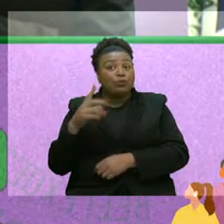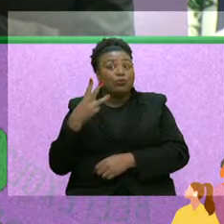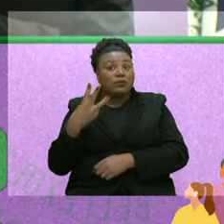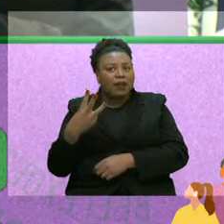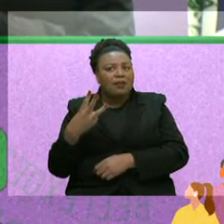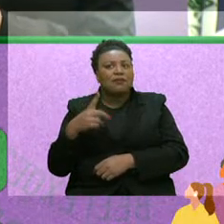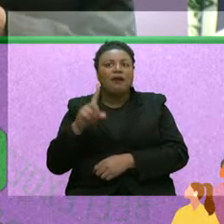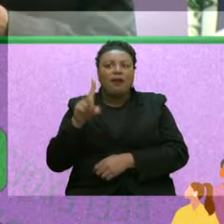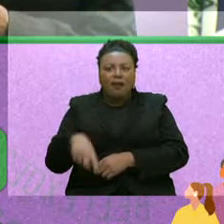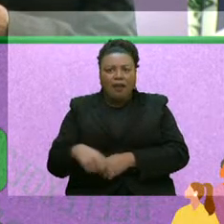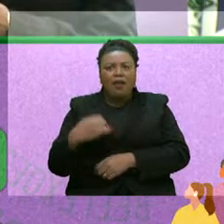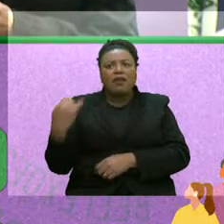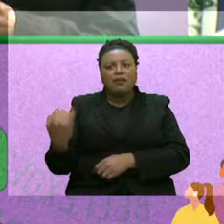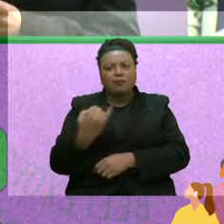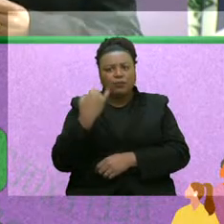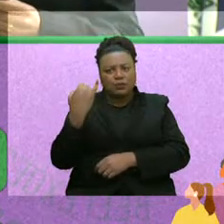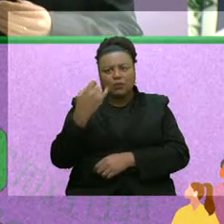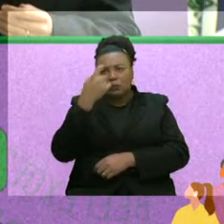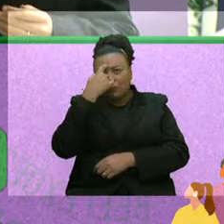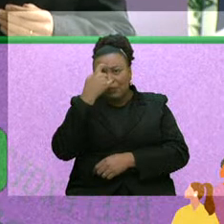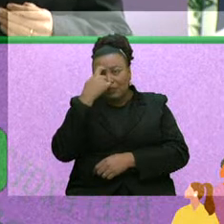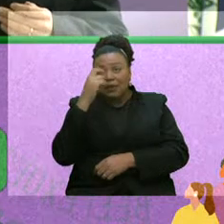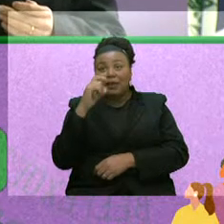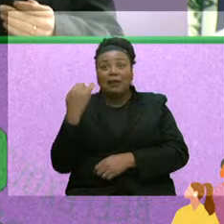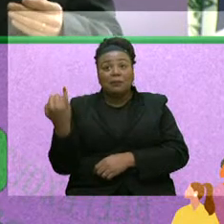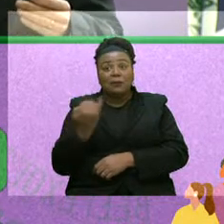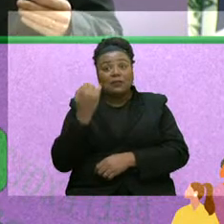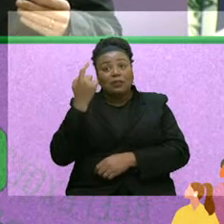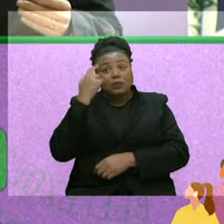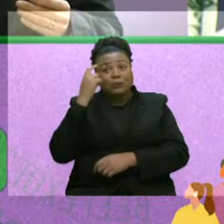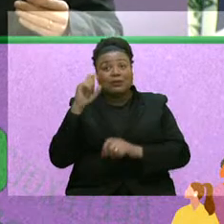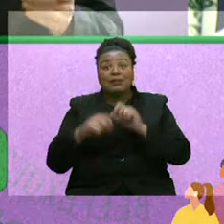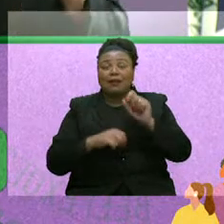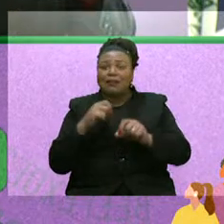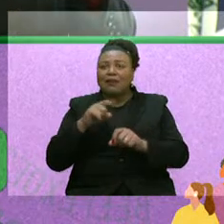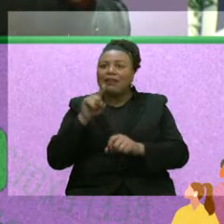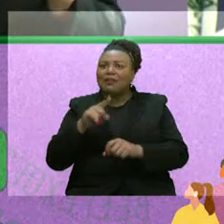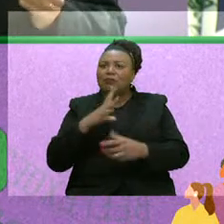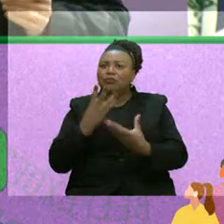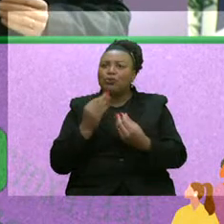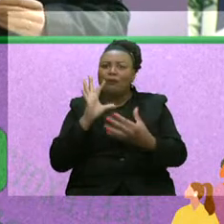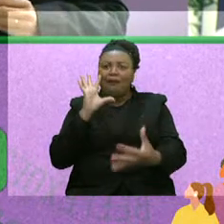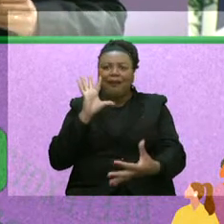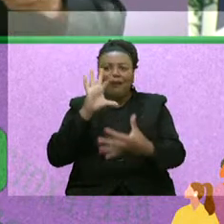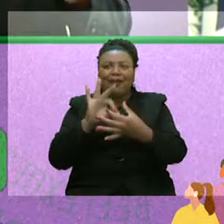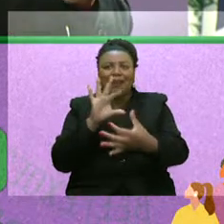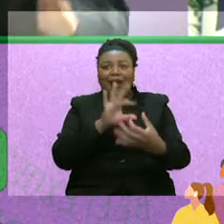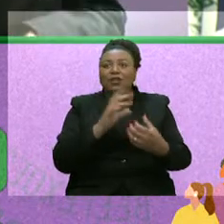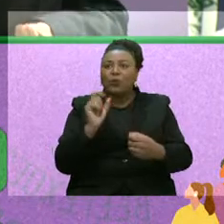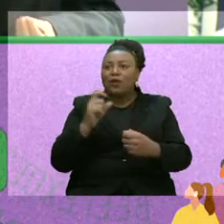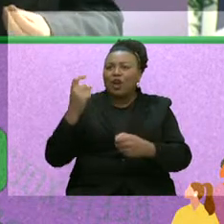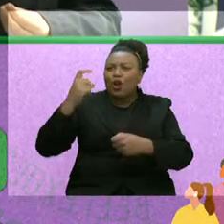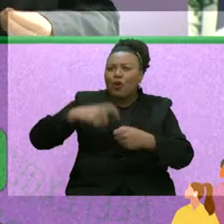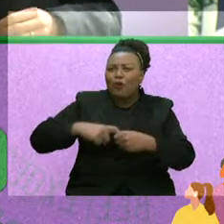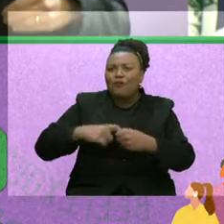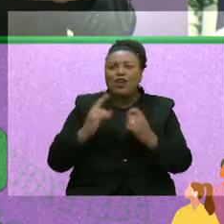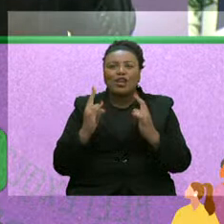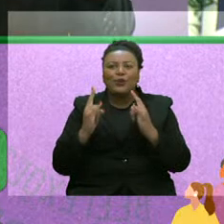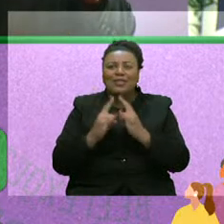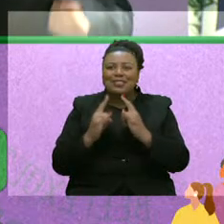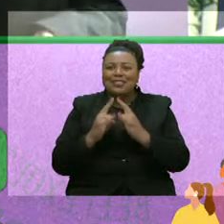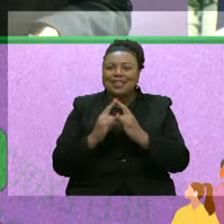32,3%, ele é importante a gente ter em mente. É importante a gente ter em mente que ele está muito também ligado àqueles convênios de centros